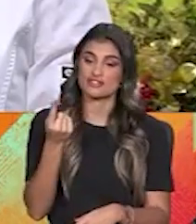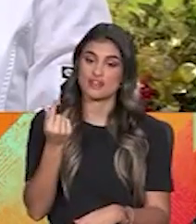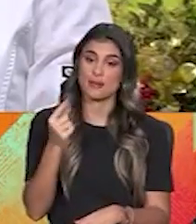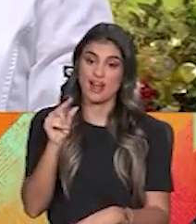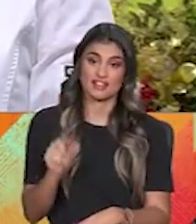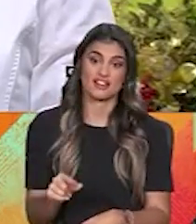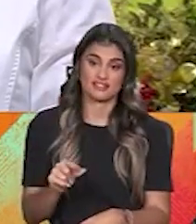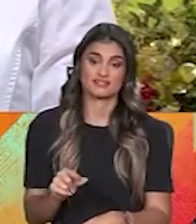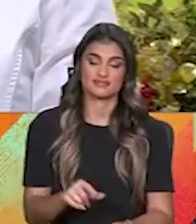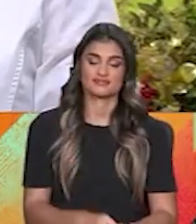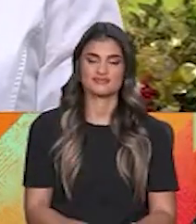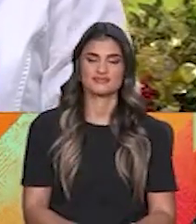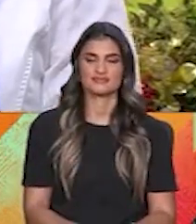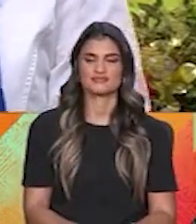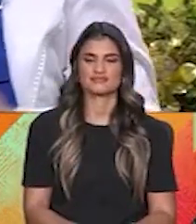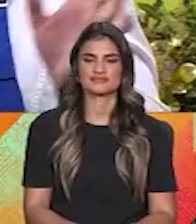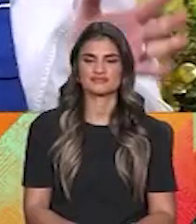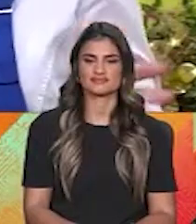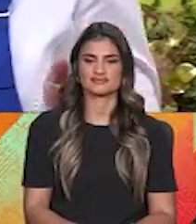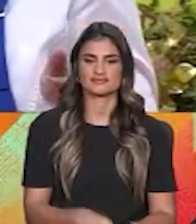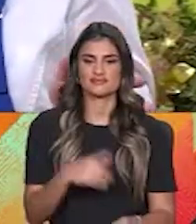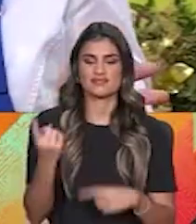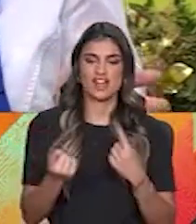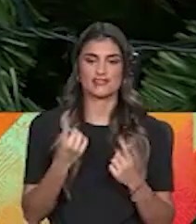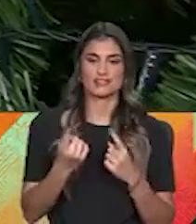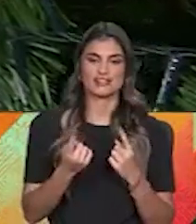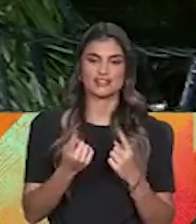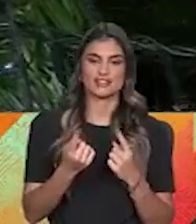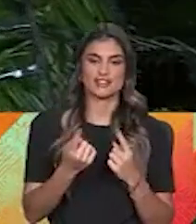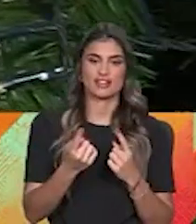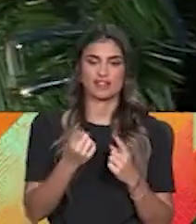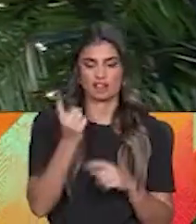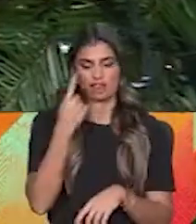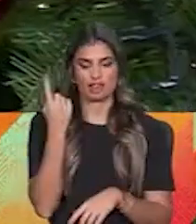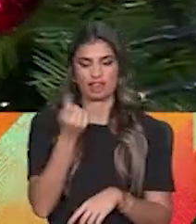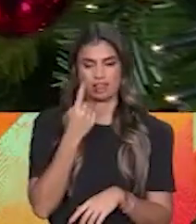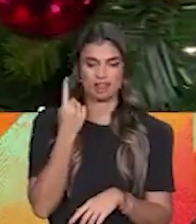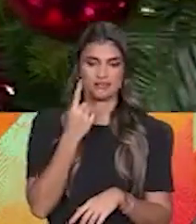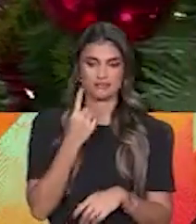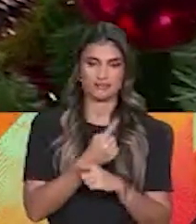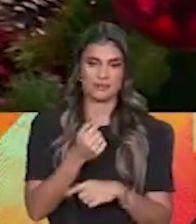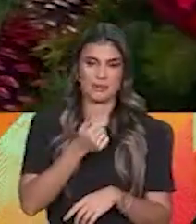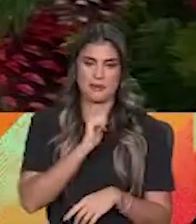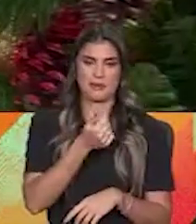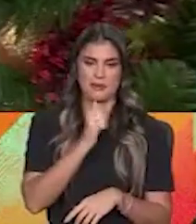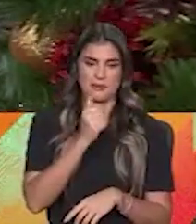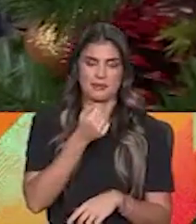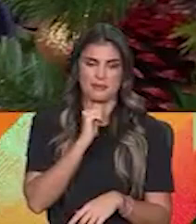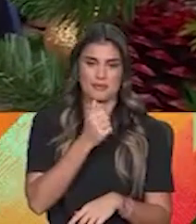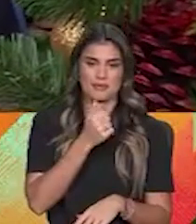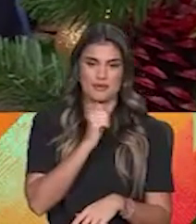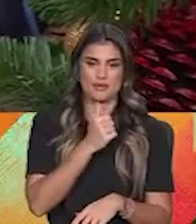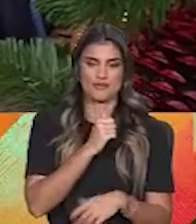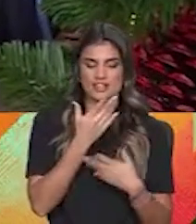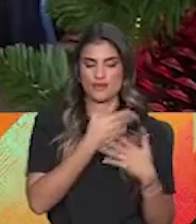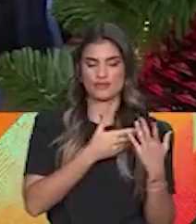depois às vezes nem sabem também para onde é que vão. Às vezes é, não é? Acontece. Desorientam-se. Às vezes, acham que a casa de banho é a porta de saída.